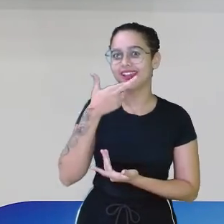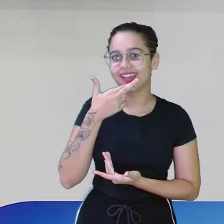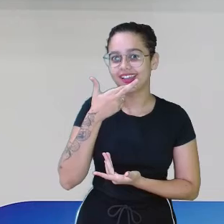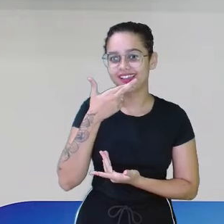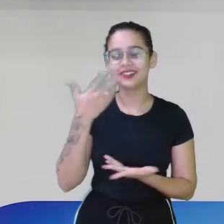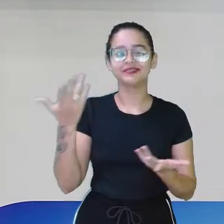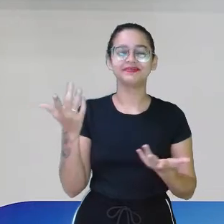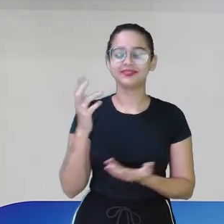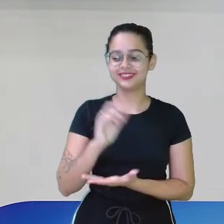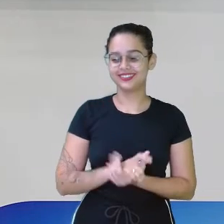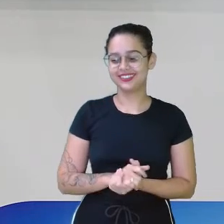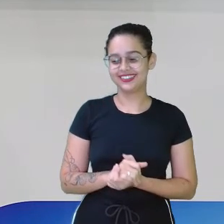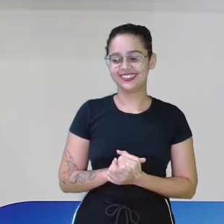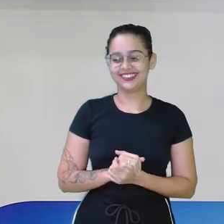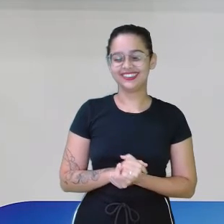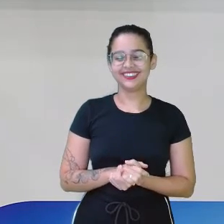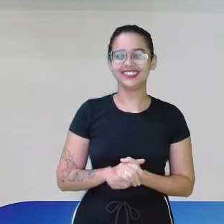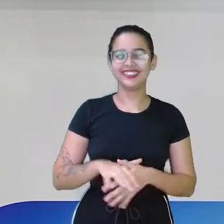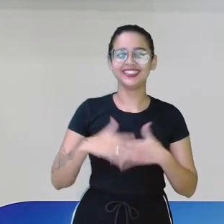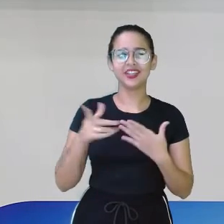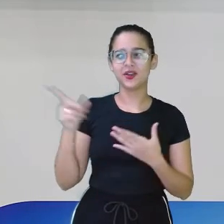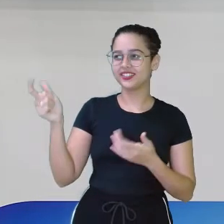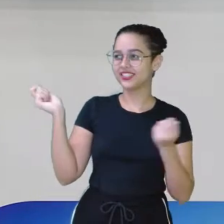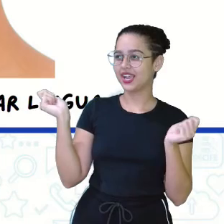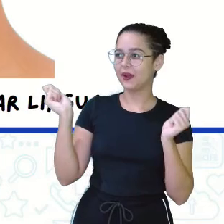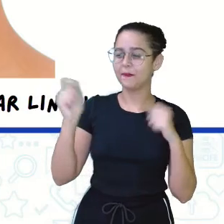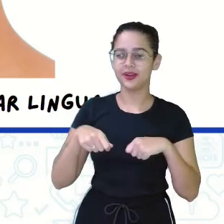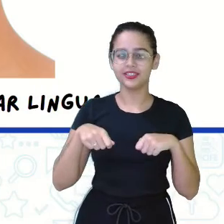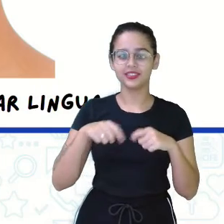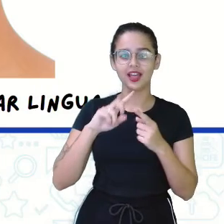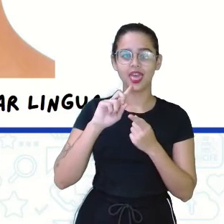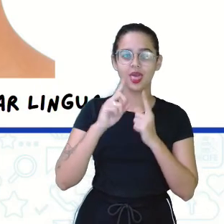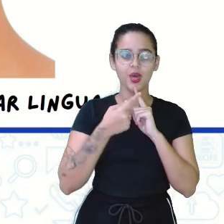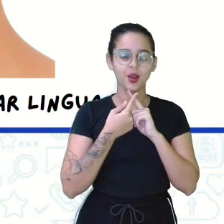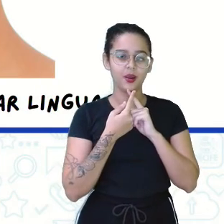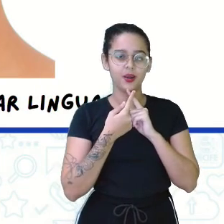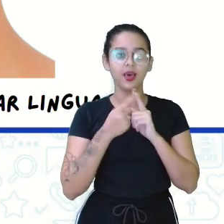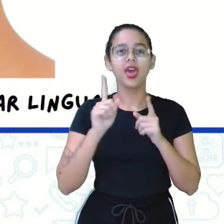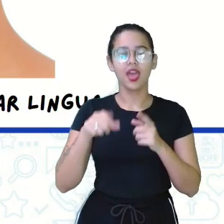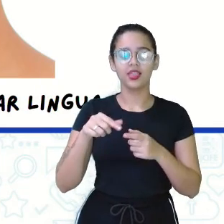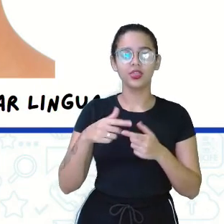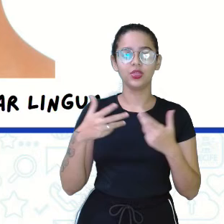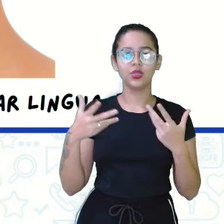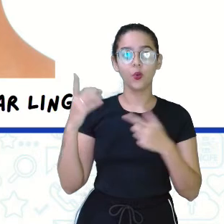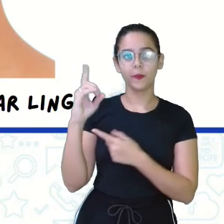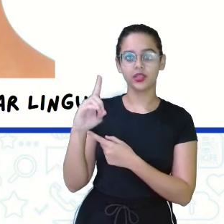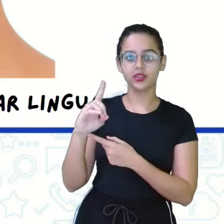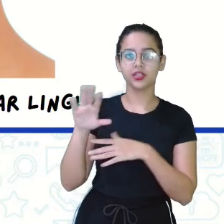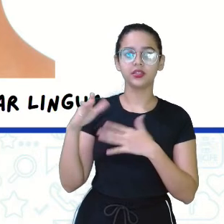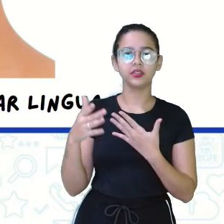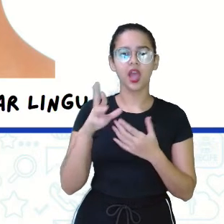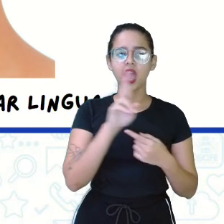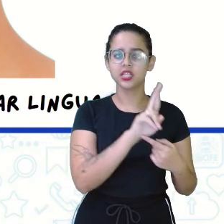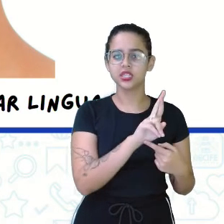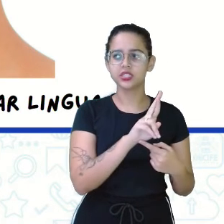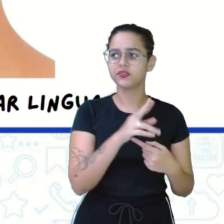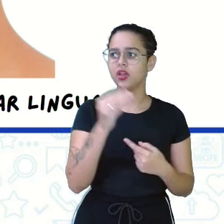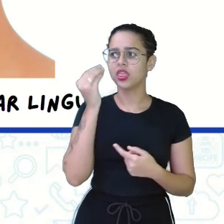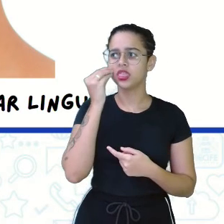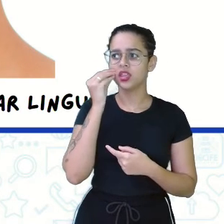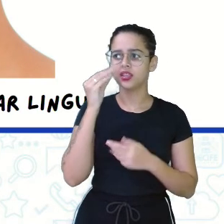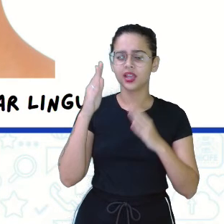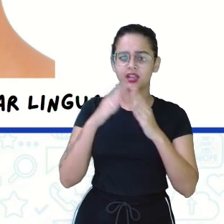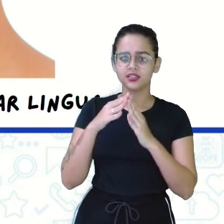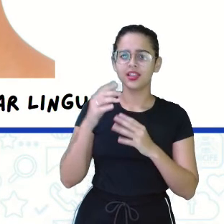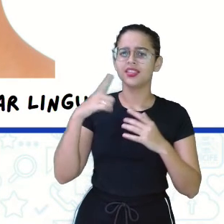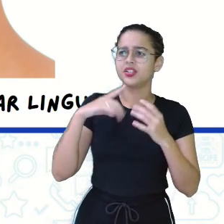Cadê? Então, gente, essa capacidade de enrolar essa língua, ela é dominante. E a recessiva, tenta aí em casa. Eu